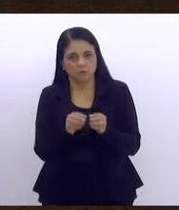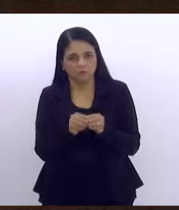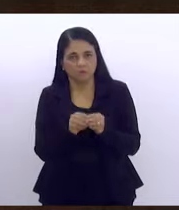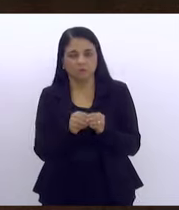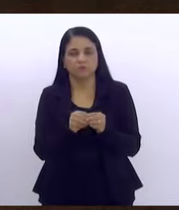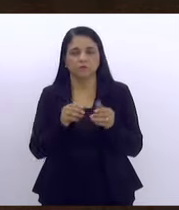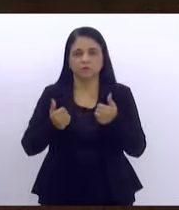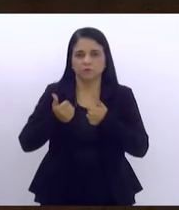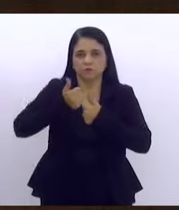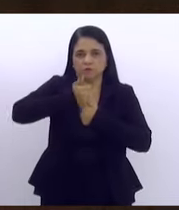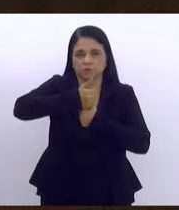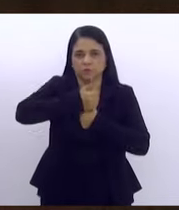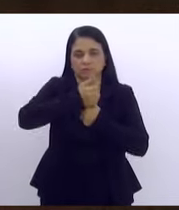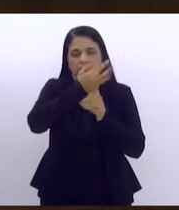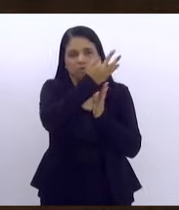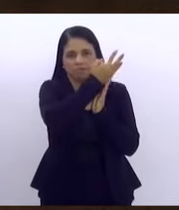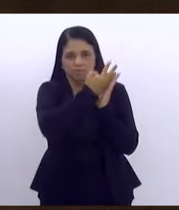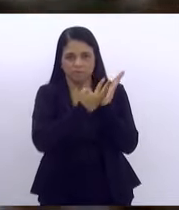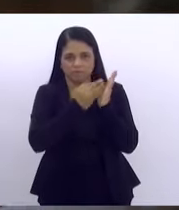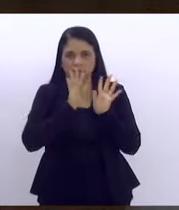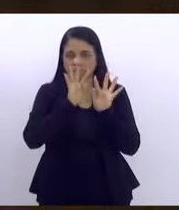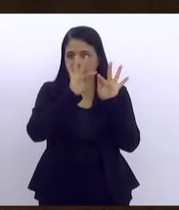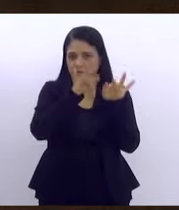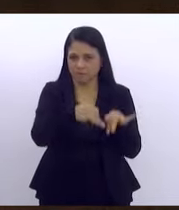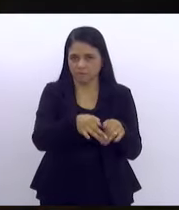Concluindo por substitutivo, pedindo forma final de redação.